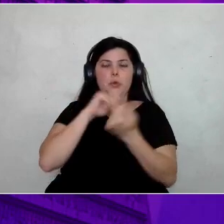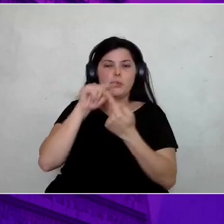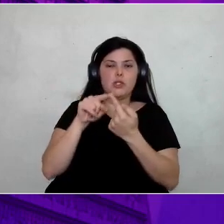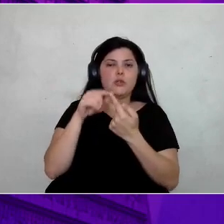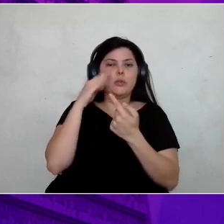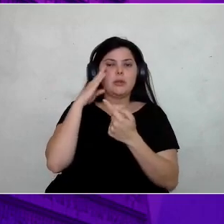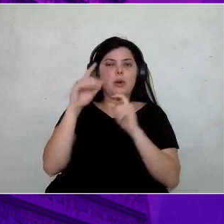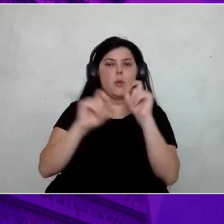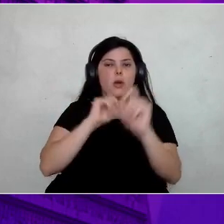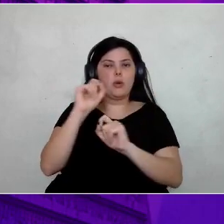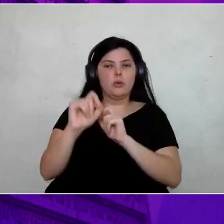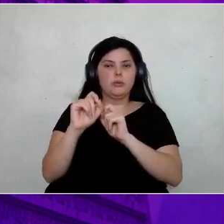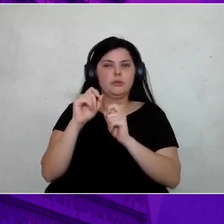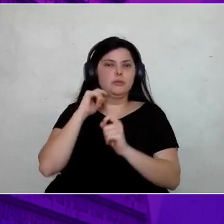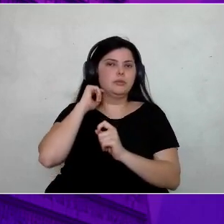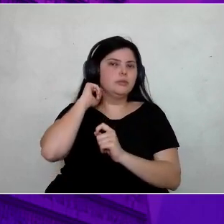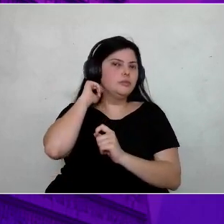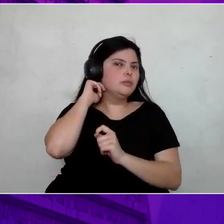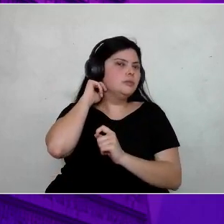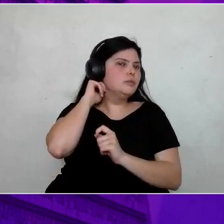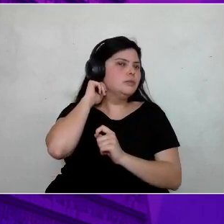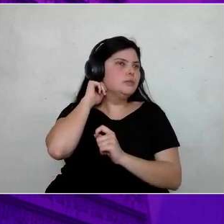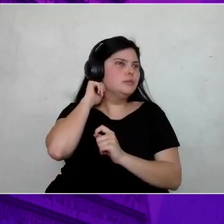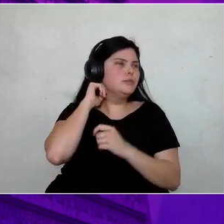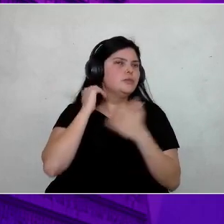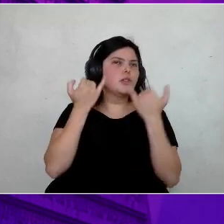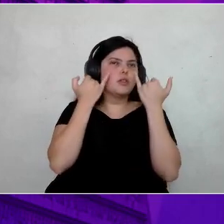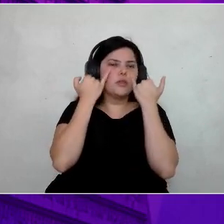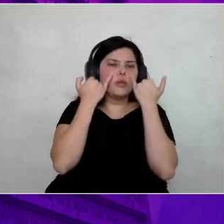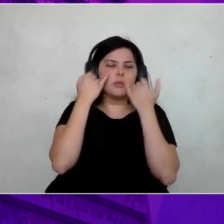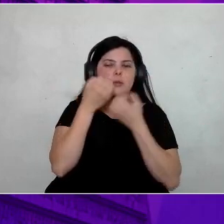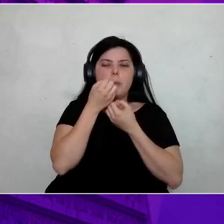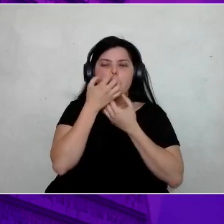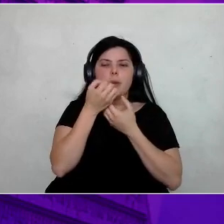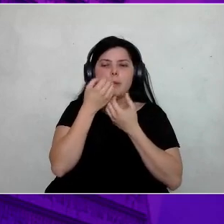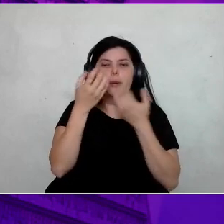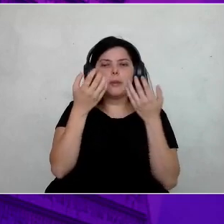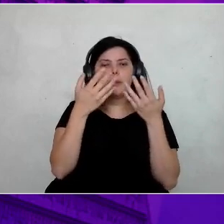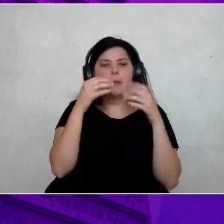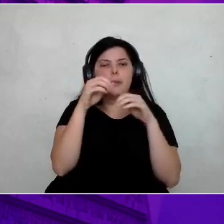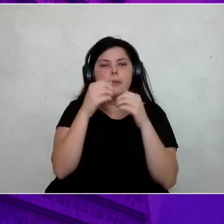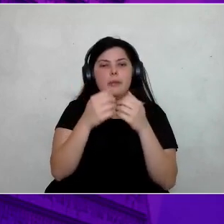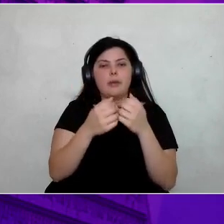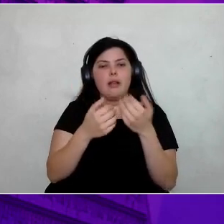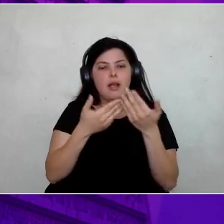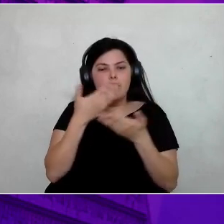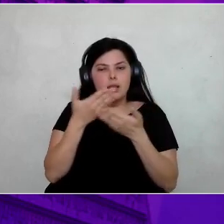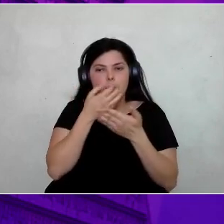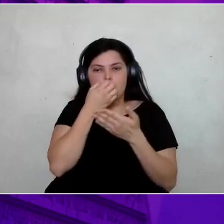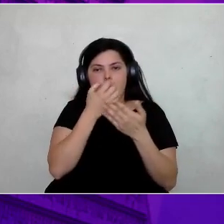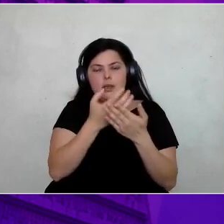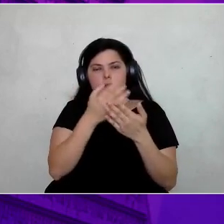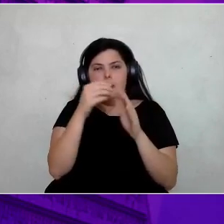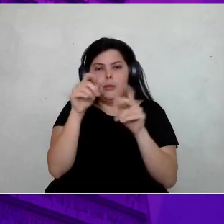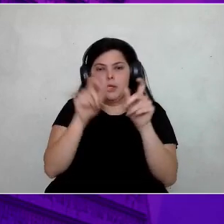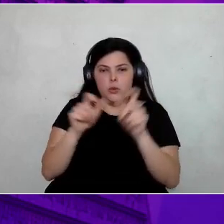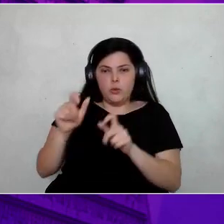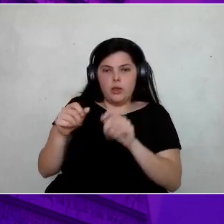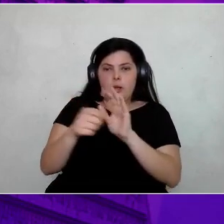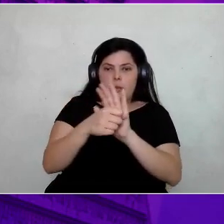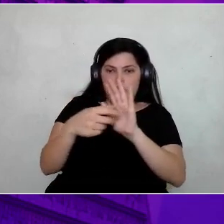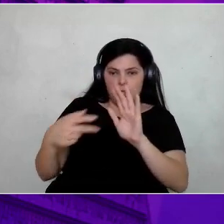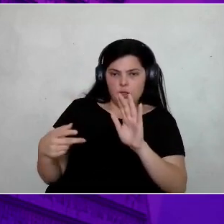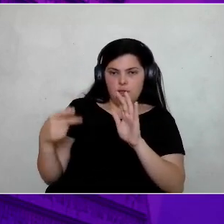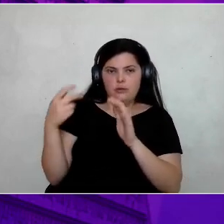né, trazer essas informações para trabalhar ali, para melhor atender pessoas, aplicativos, quem sabe até mesmo